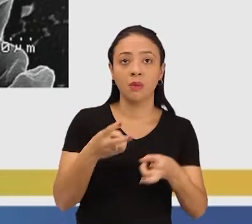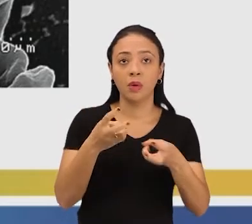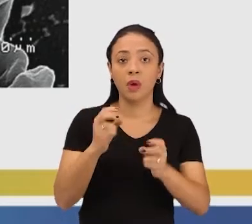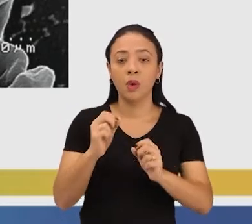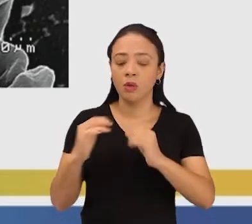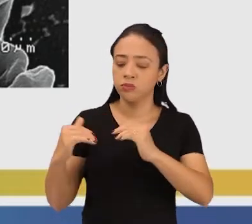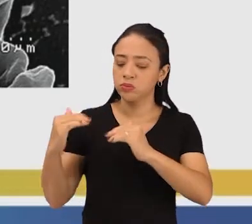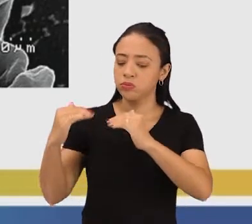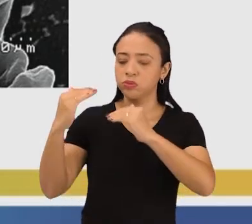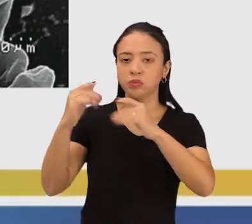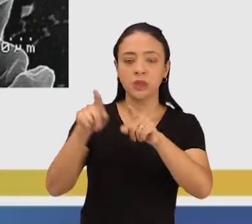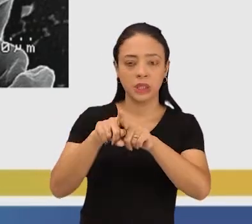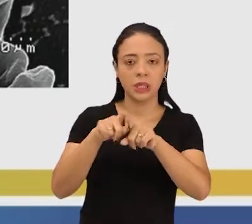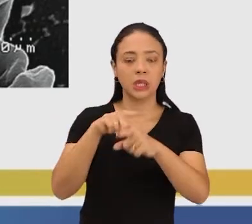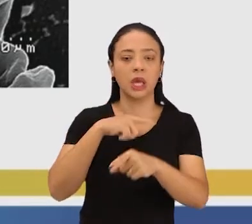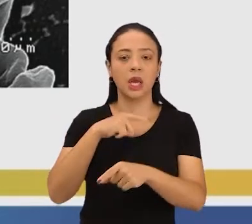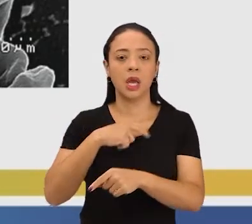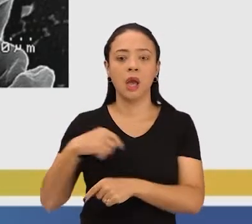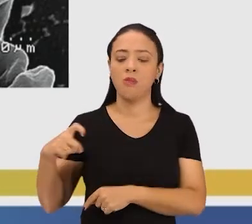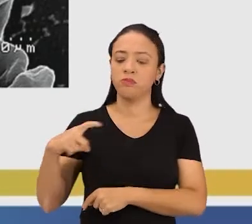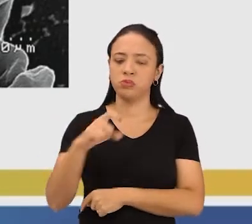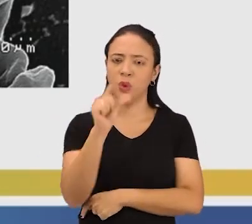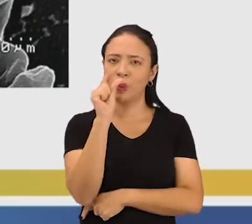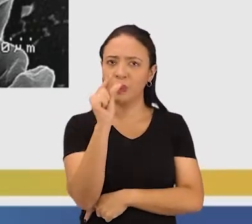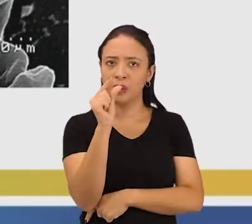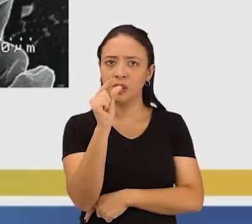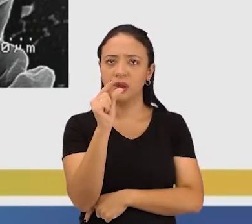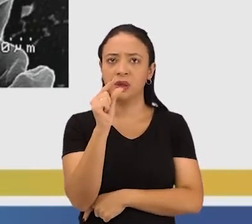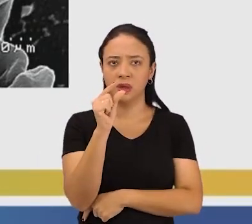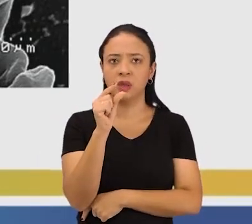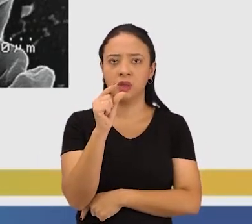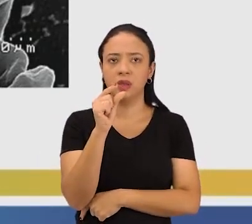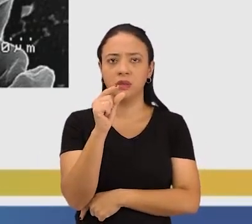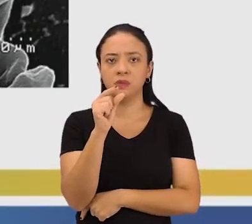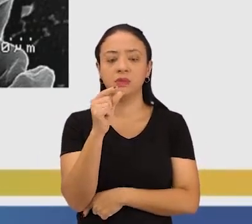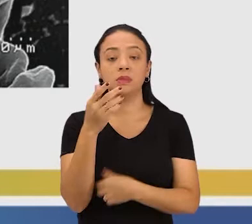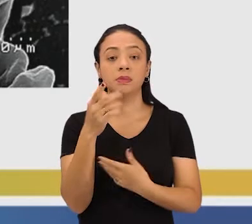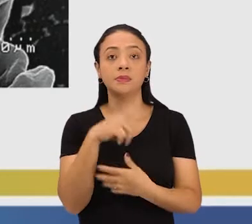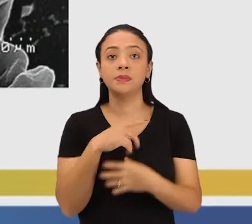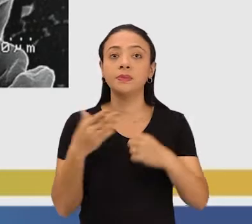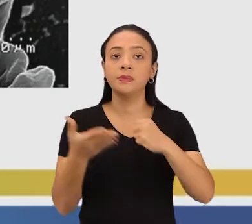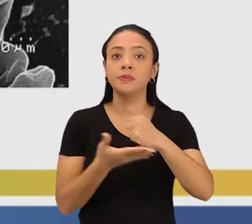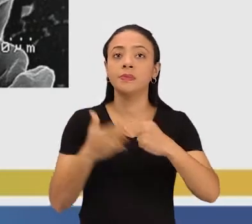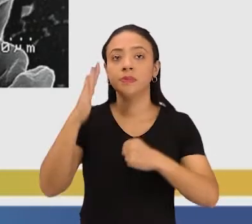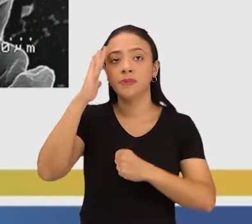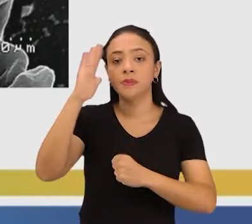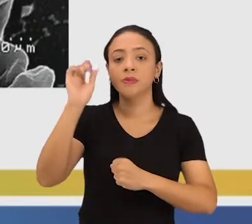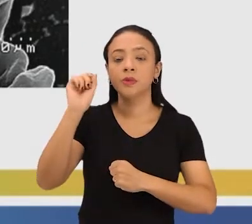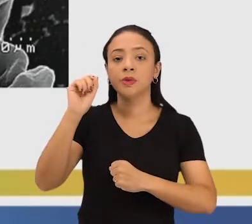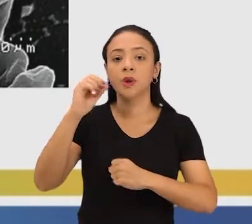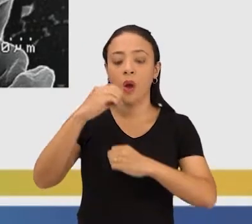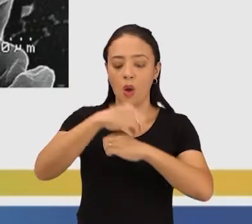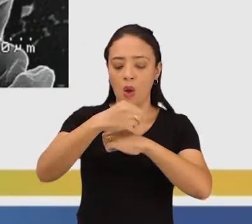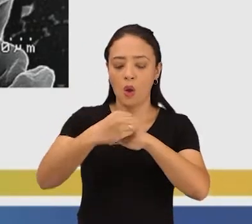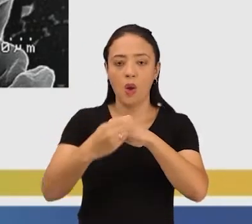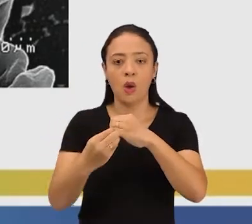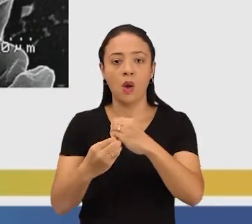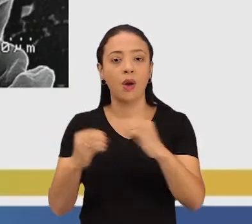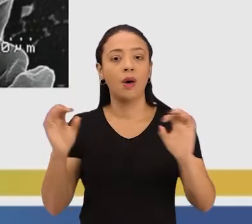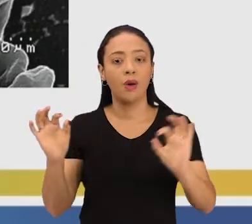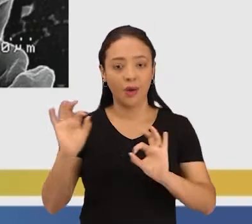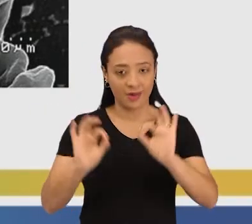relações evolutivas entre os micro-organismos ela está baseada principalmente aí na sua